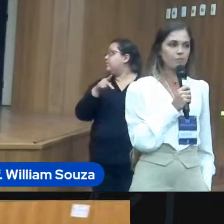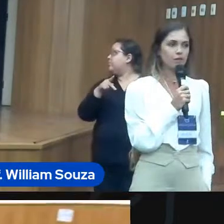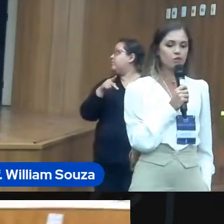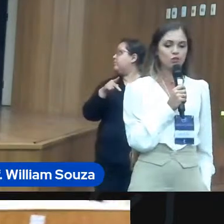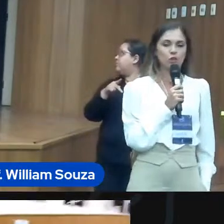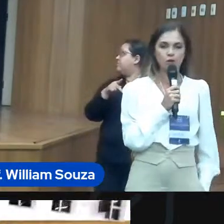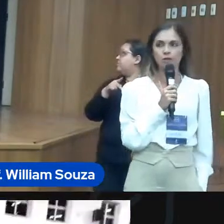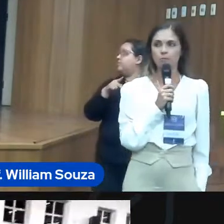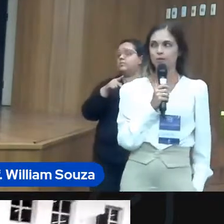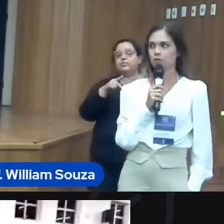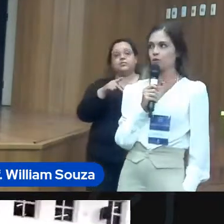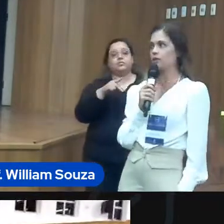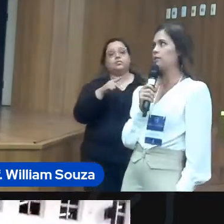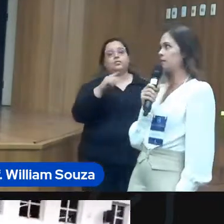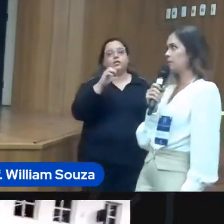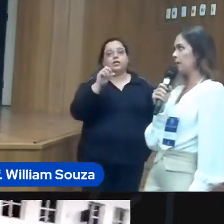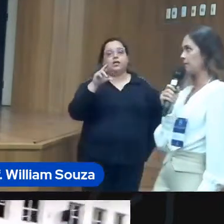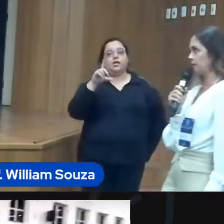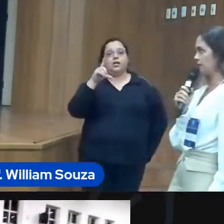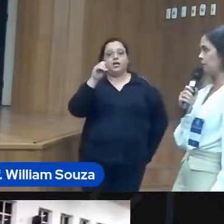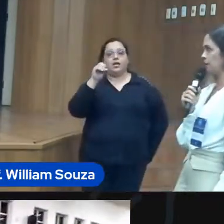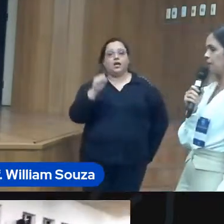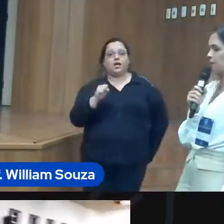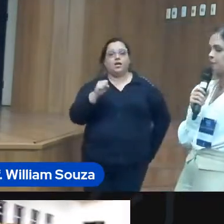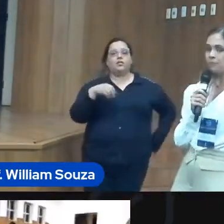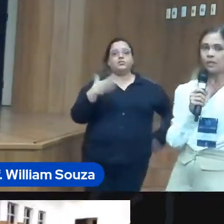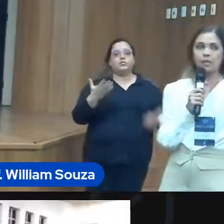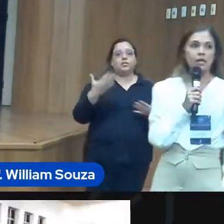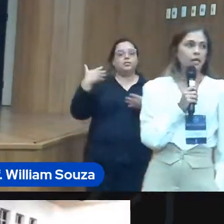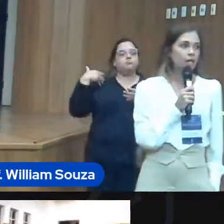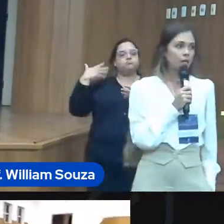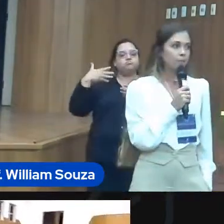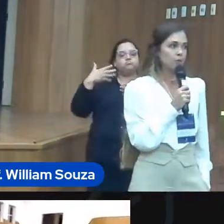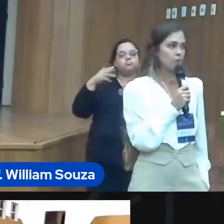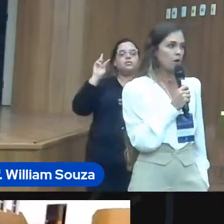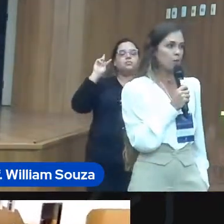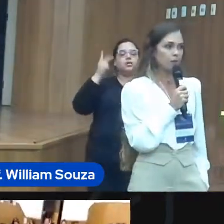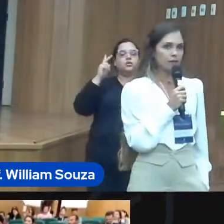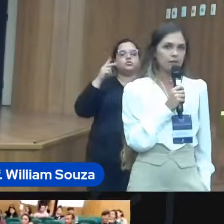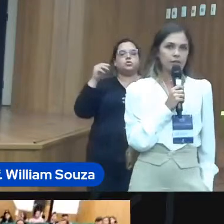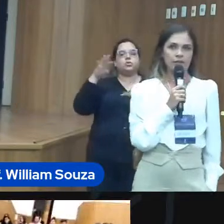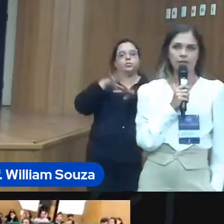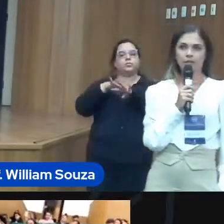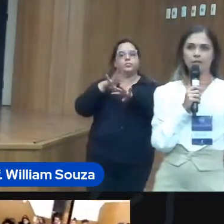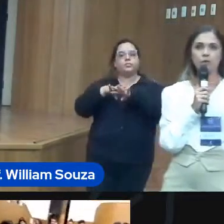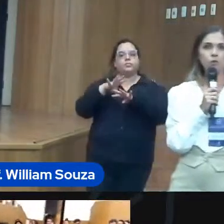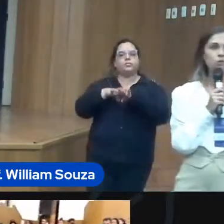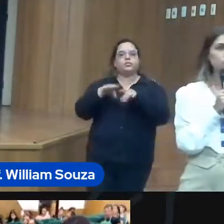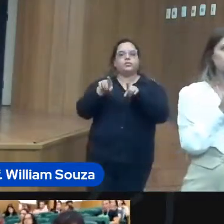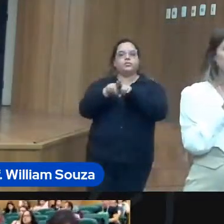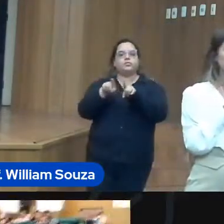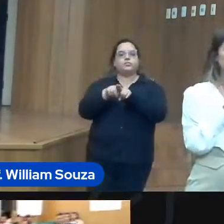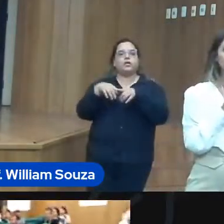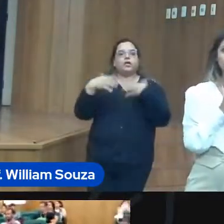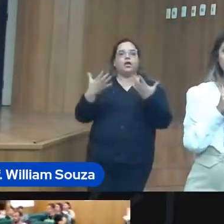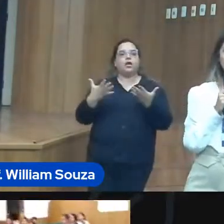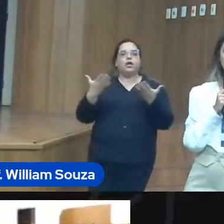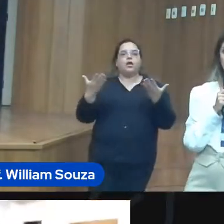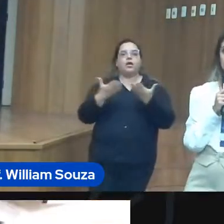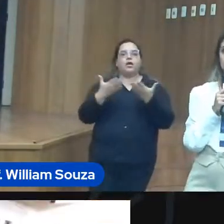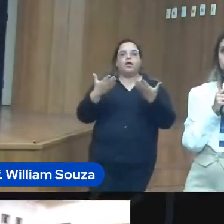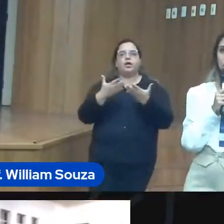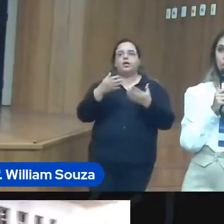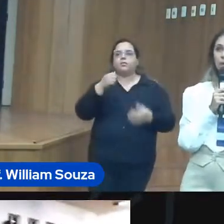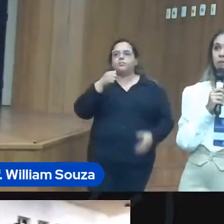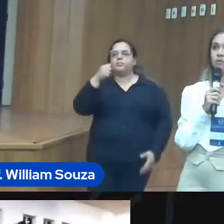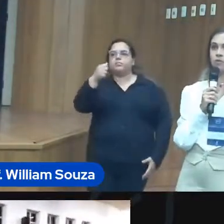aí pela história da matemática também. Pessoal, irei conduzir agora